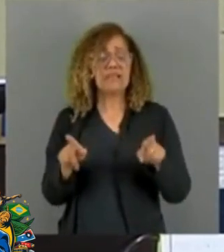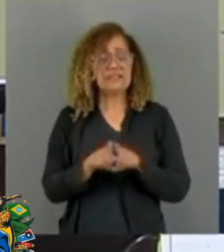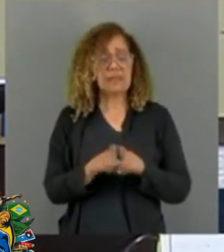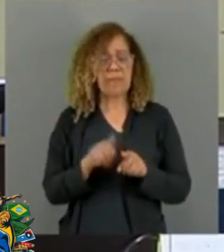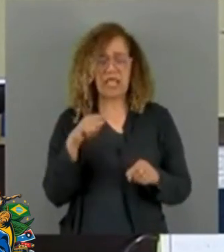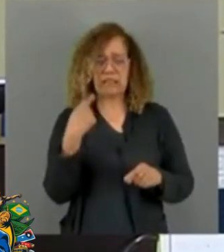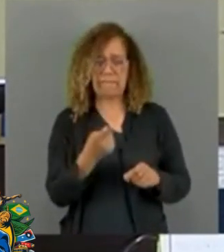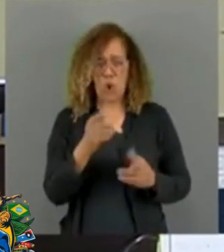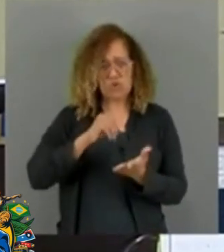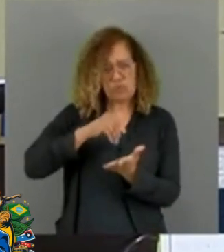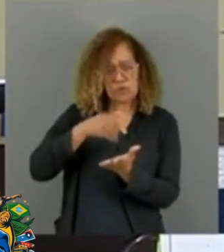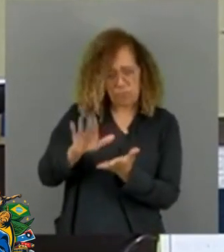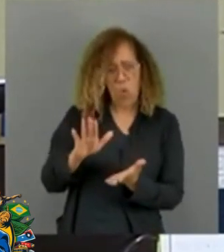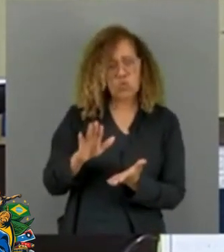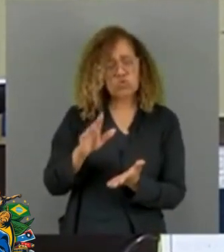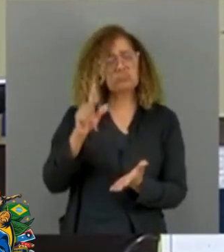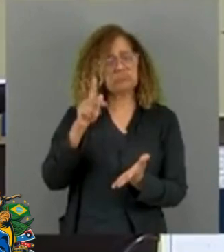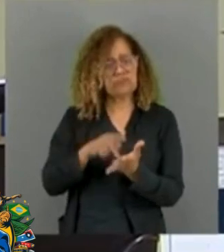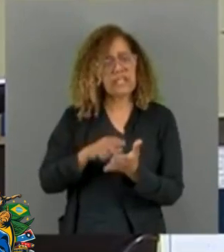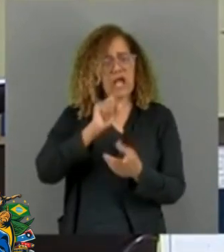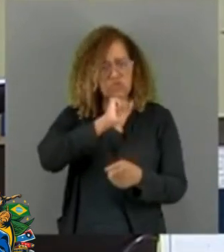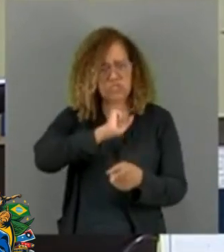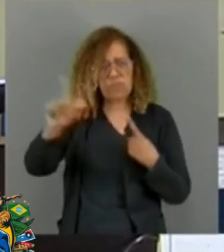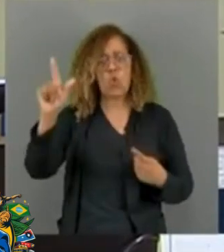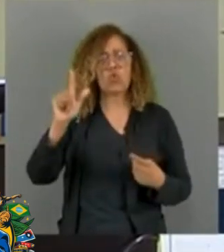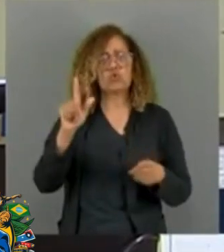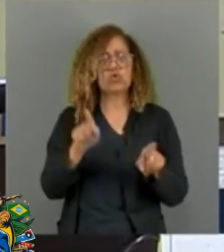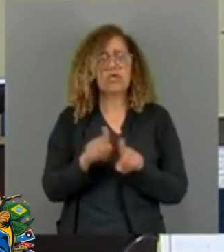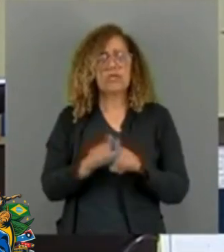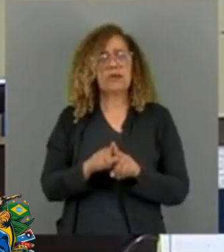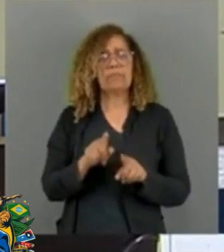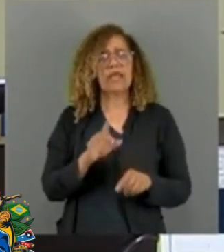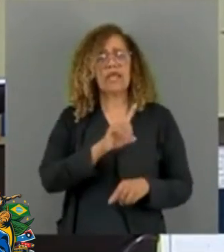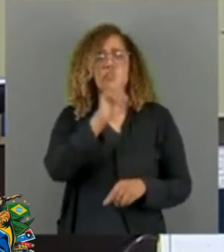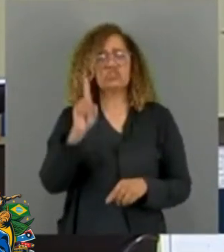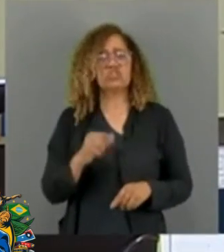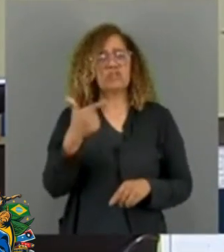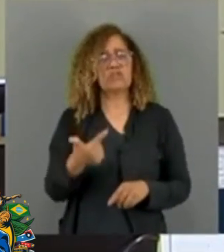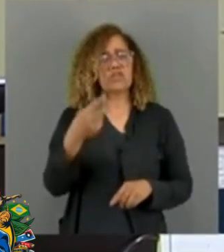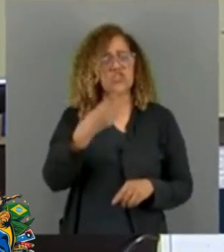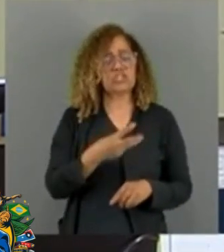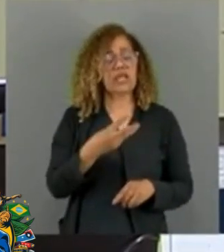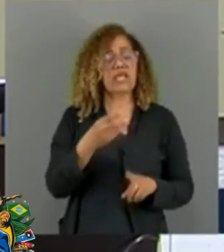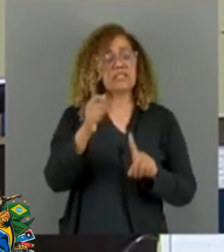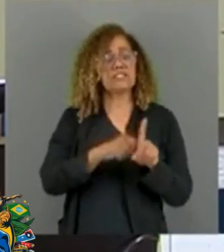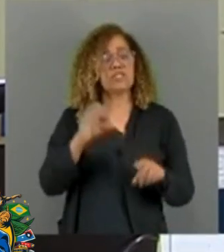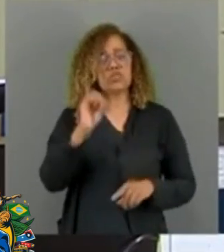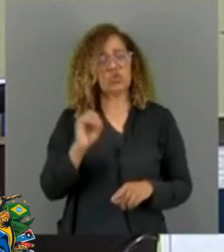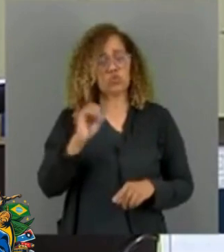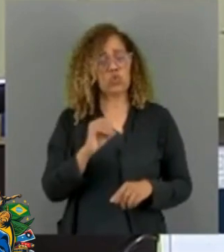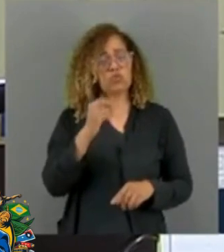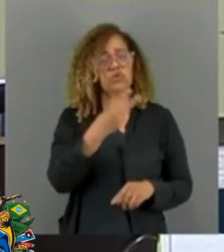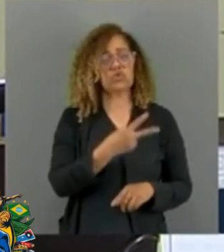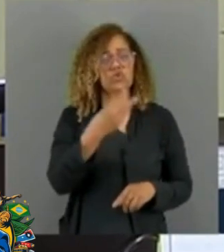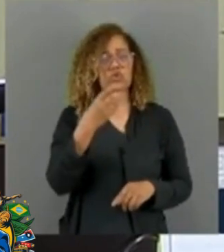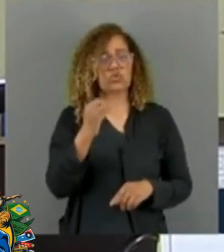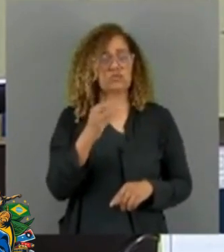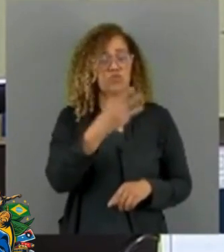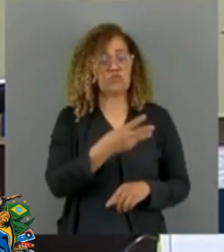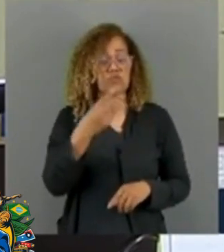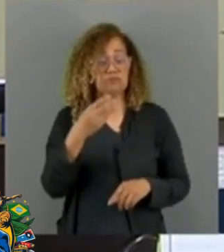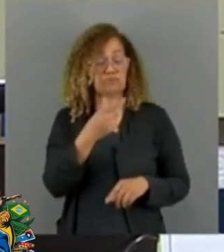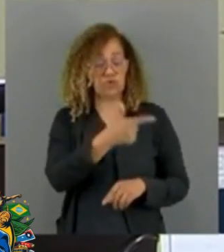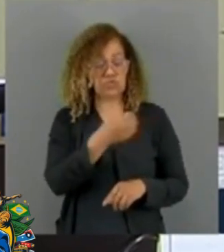fomos expulsos, e essa é a palavra, da Rede Jovem Pan, no último dia 23 de outubro de 2023, nós voltamos com o nome